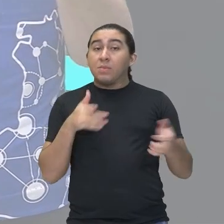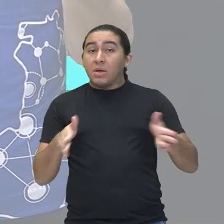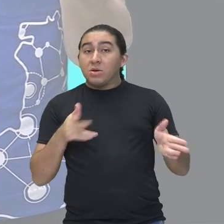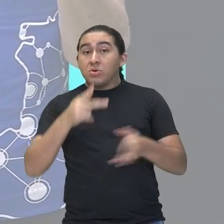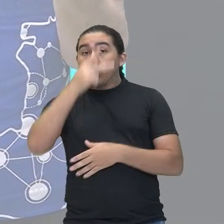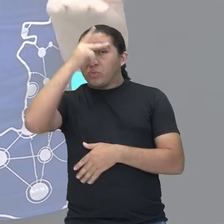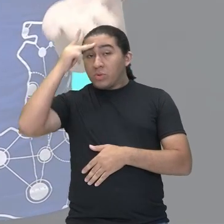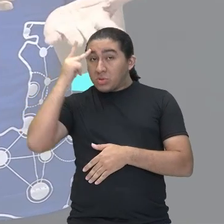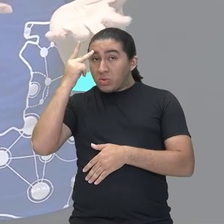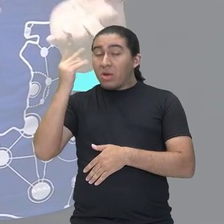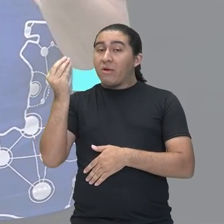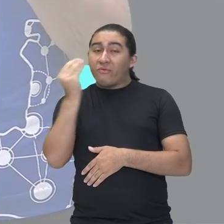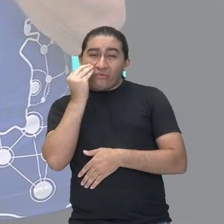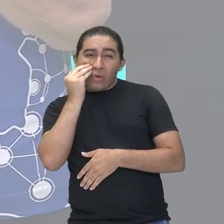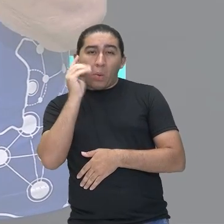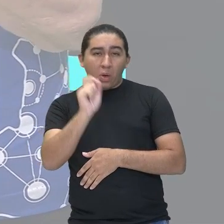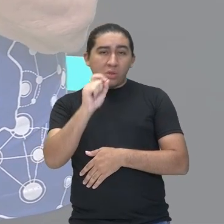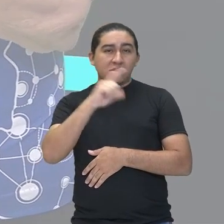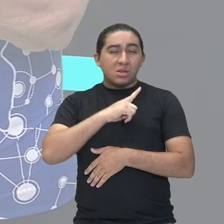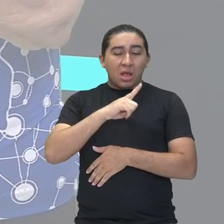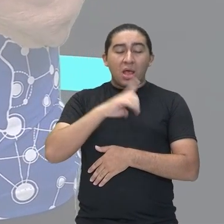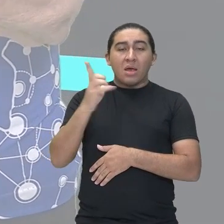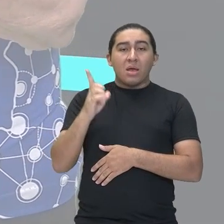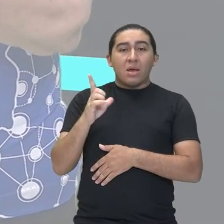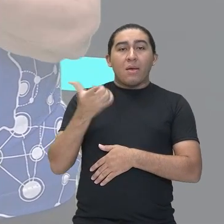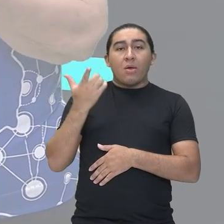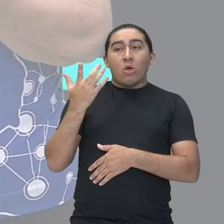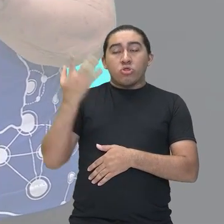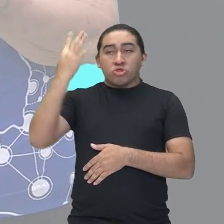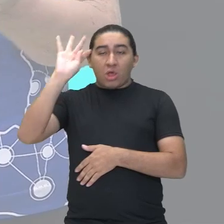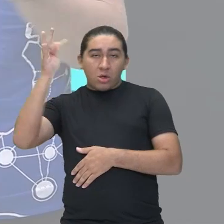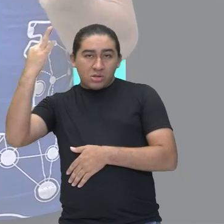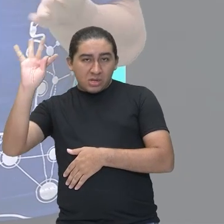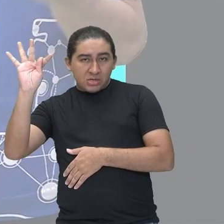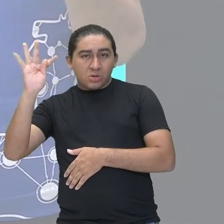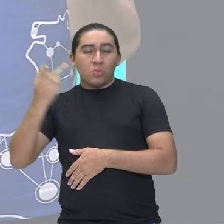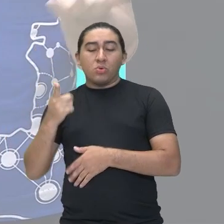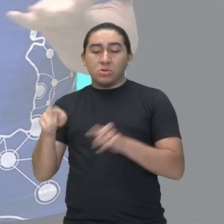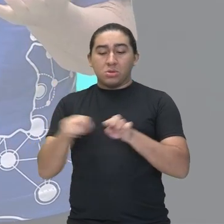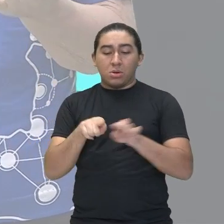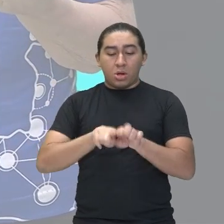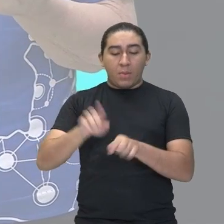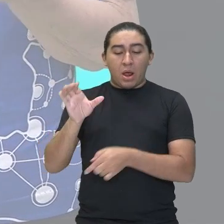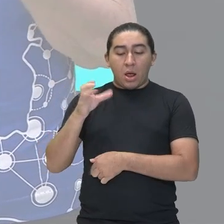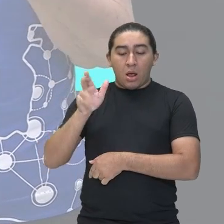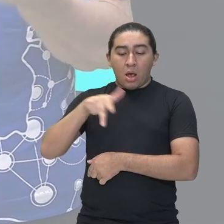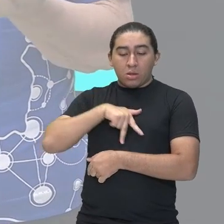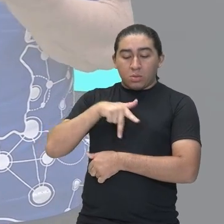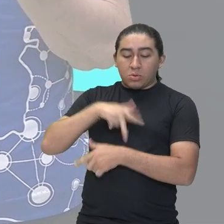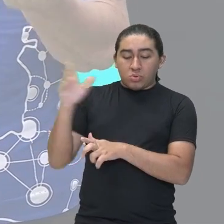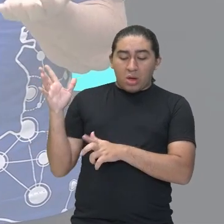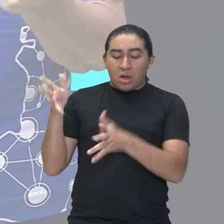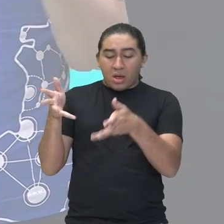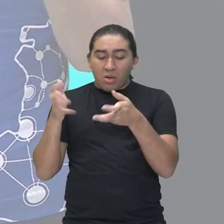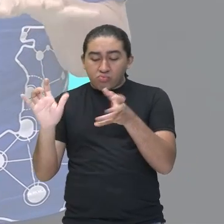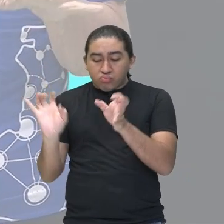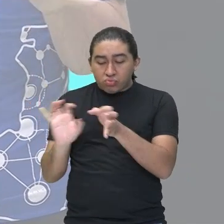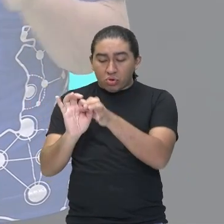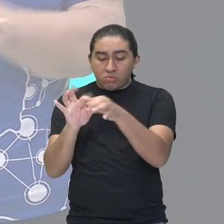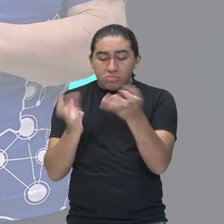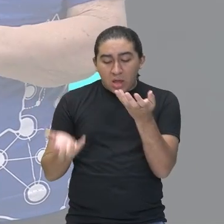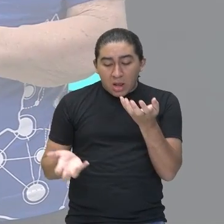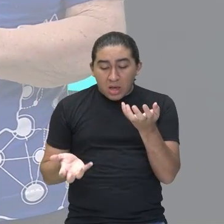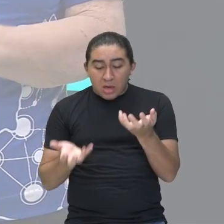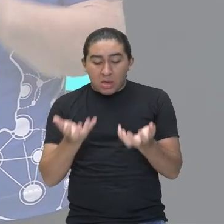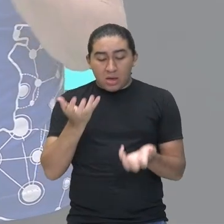colocar o teocentrismo ao lado do antropocentrismo. Eles tentam buscar um equilíbrio entre